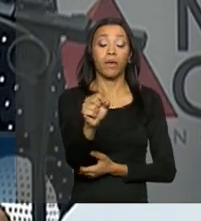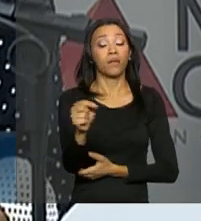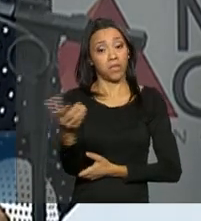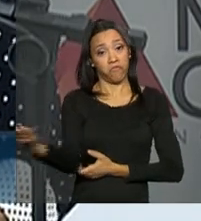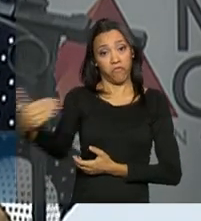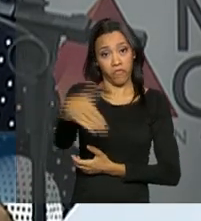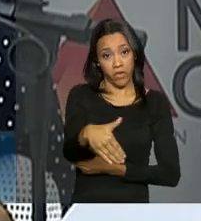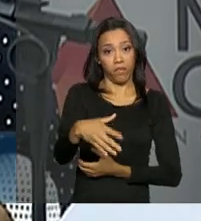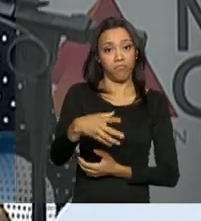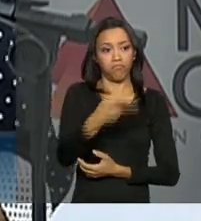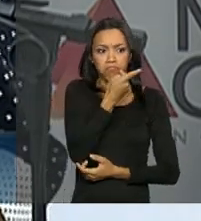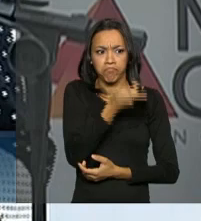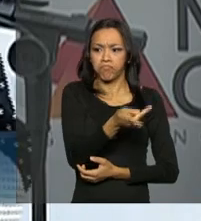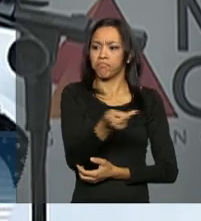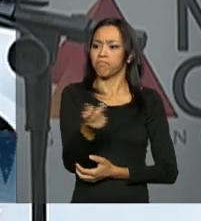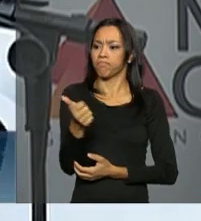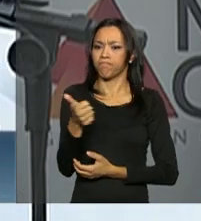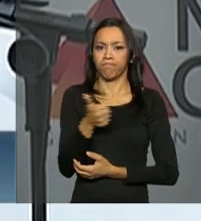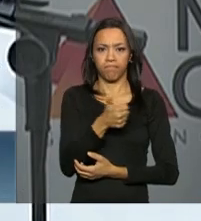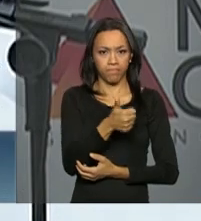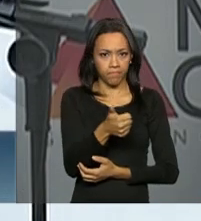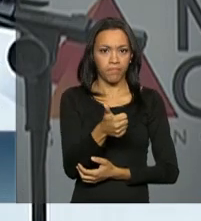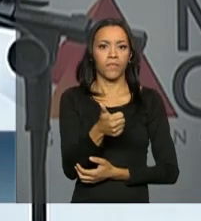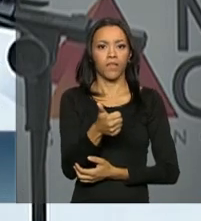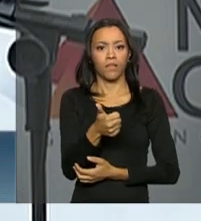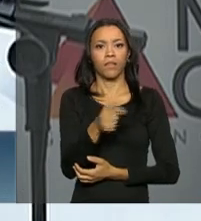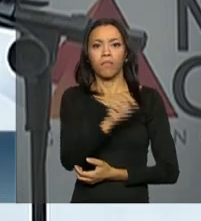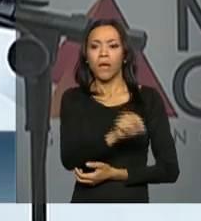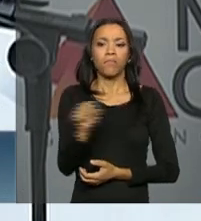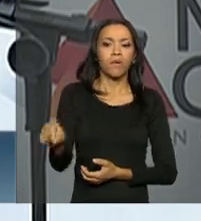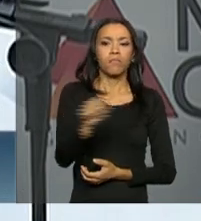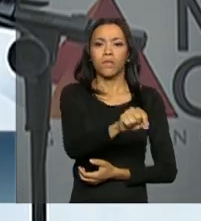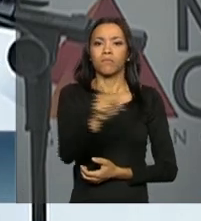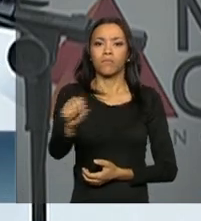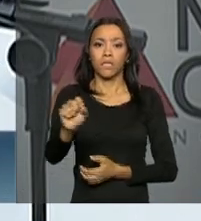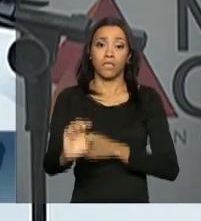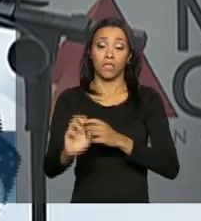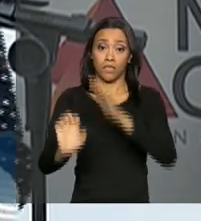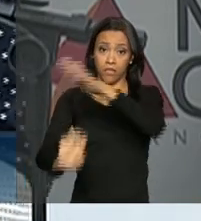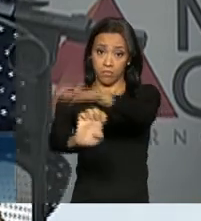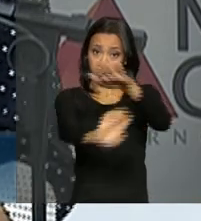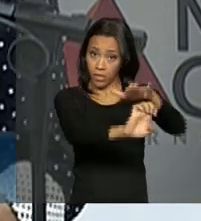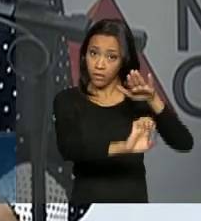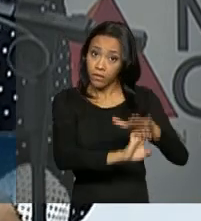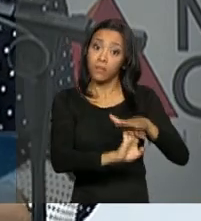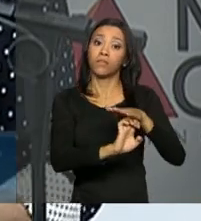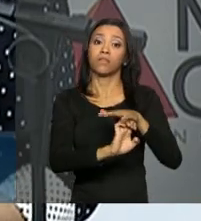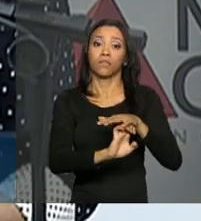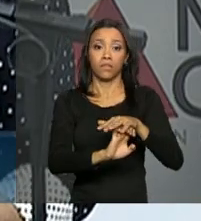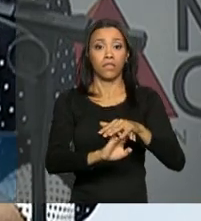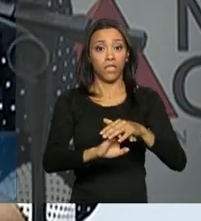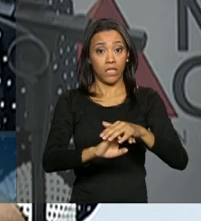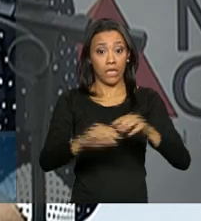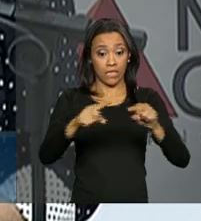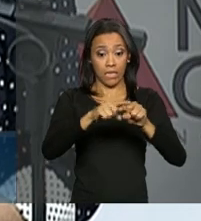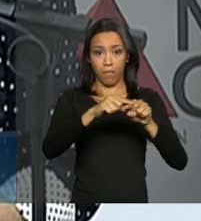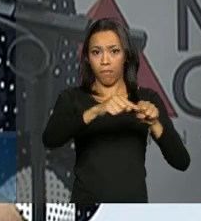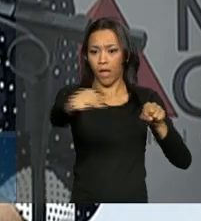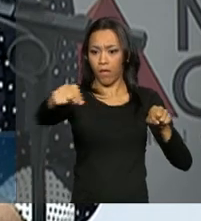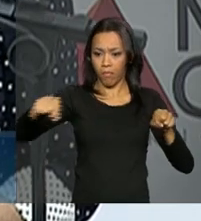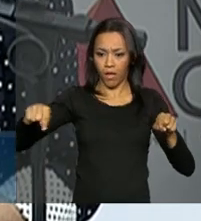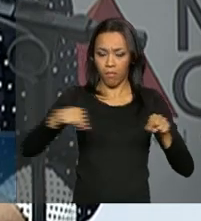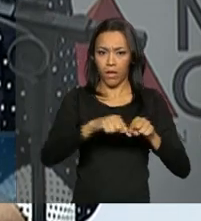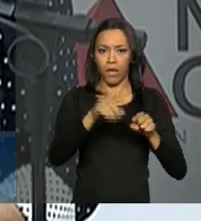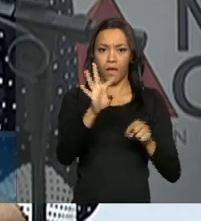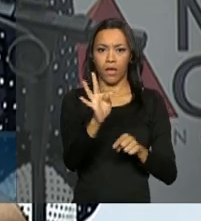para o Triângulo, um conjunto de unidades produtivas transformando o Triângulo, que já é uma